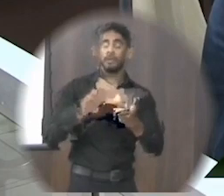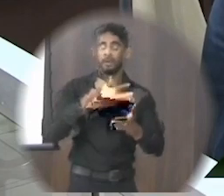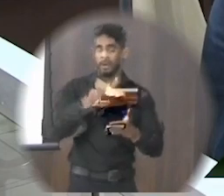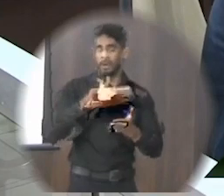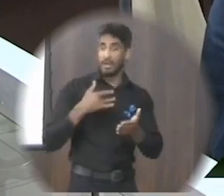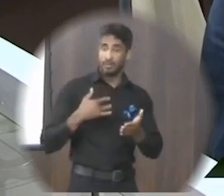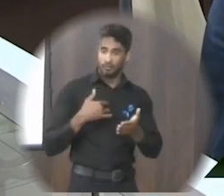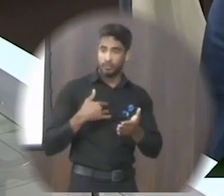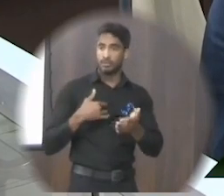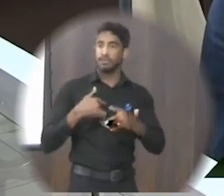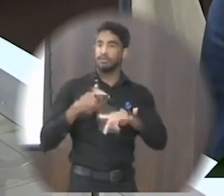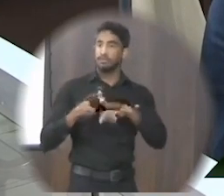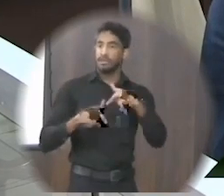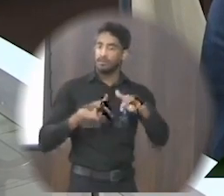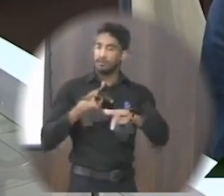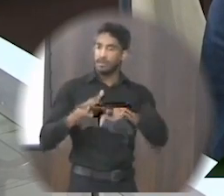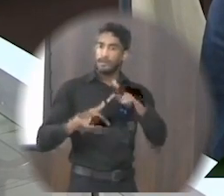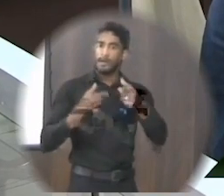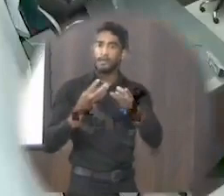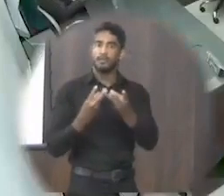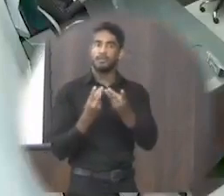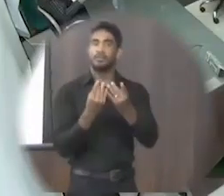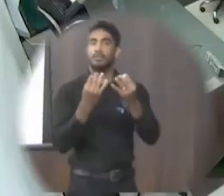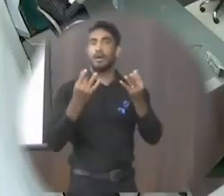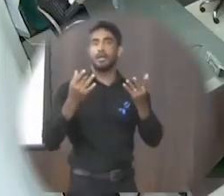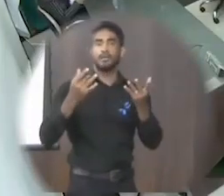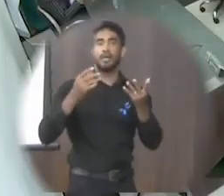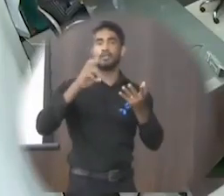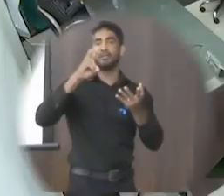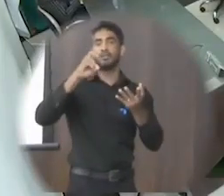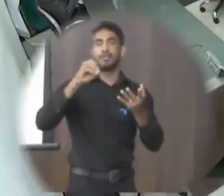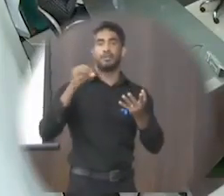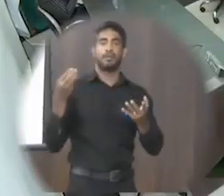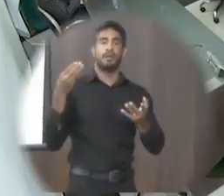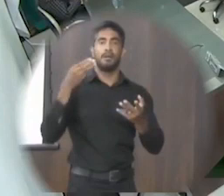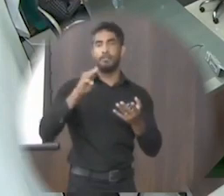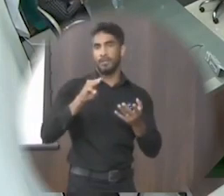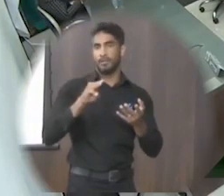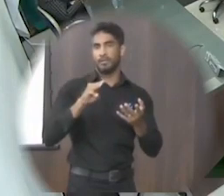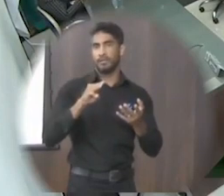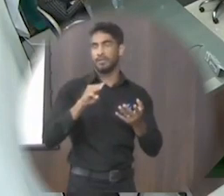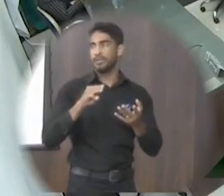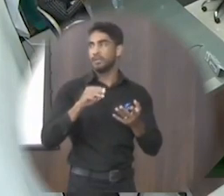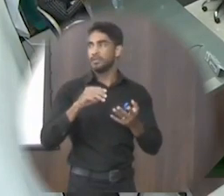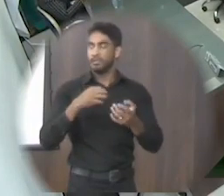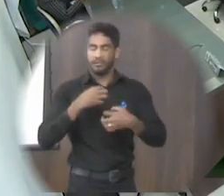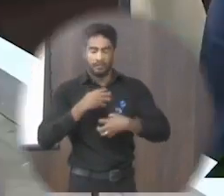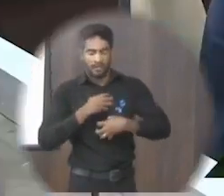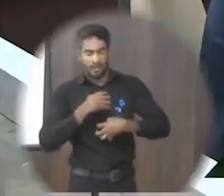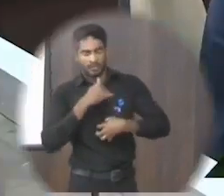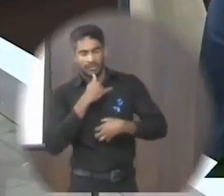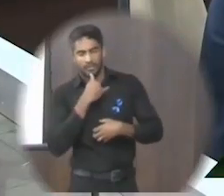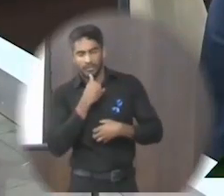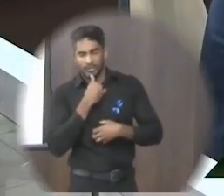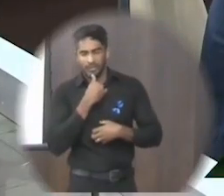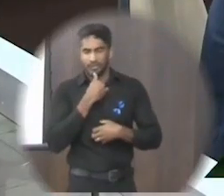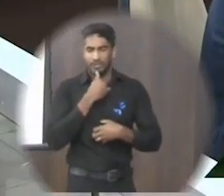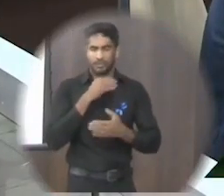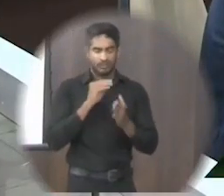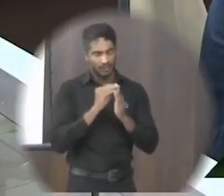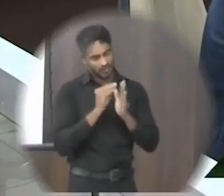e agora vai prestar um serviço de melhor qualidade com 50 milhões em caixa. Eu tinha ficado chateado da última vez que dei esses